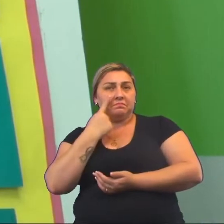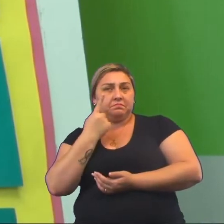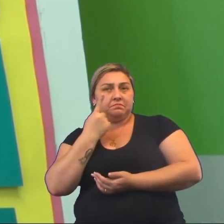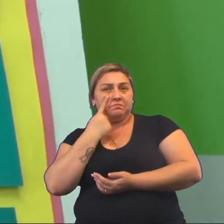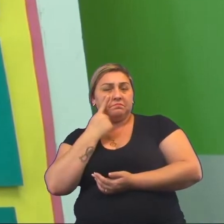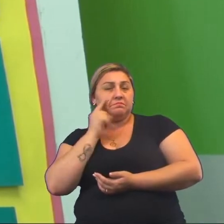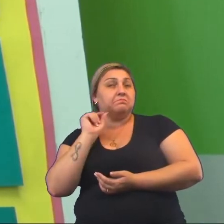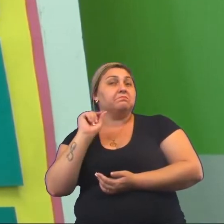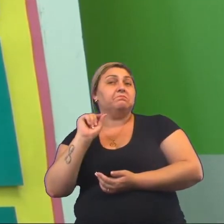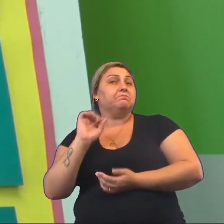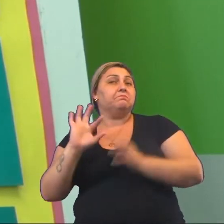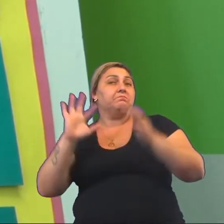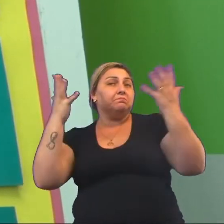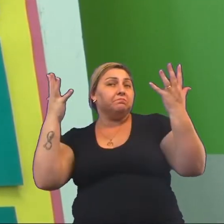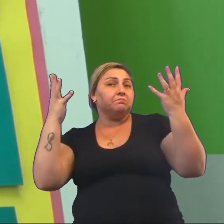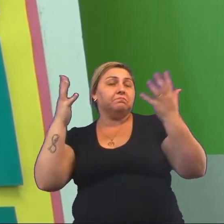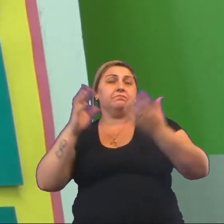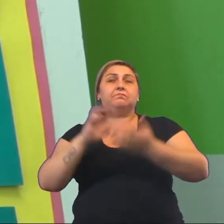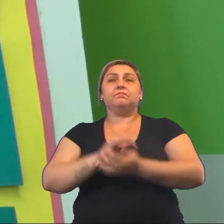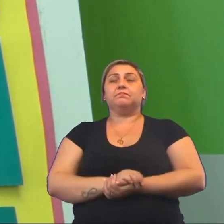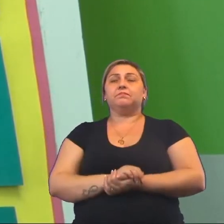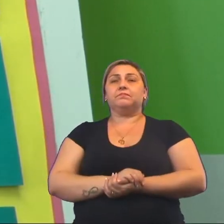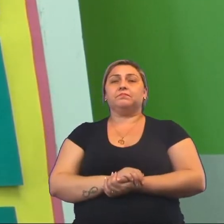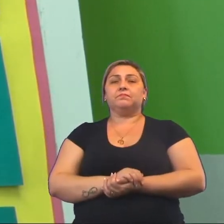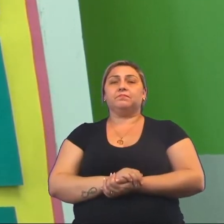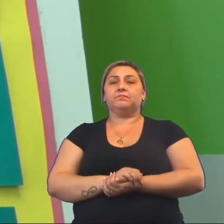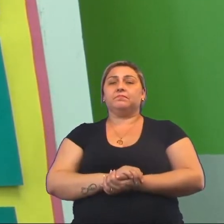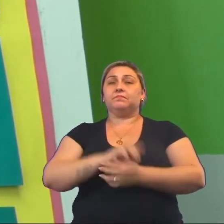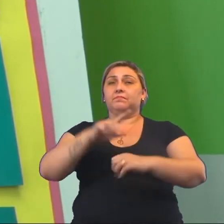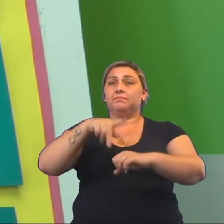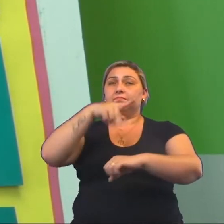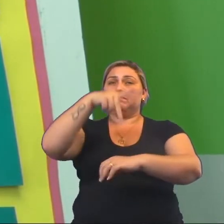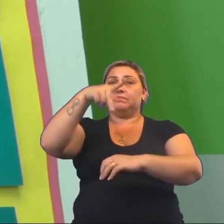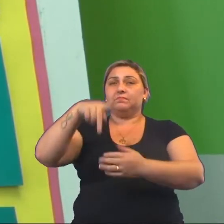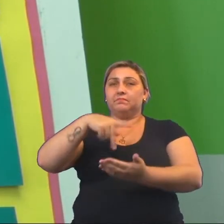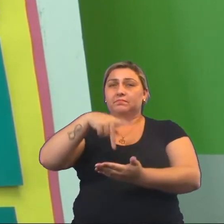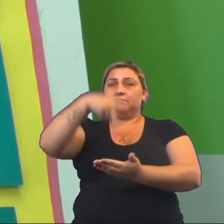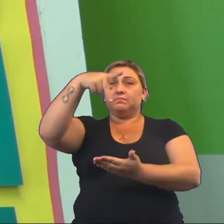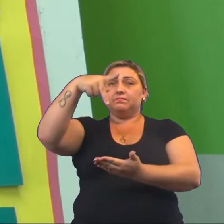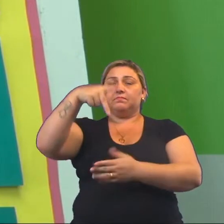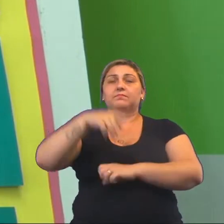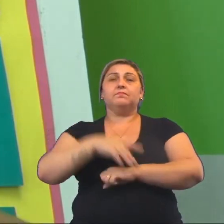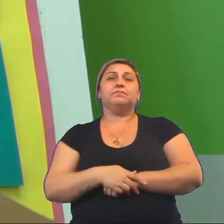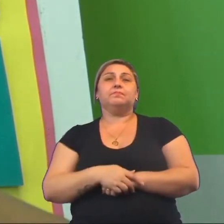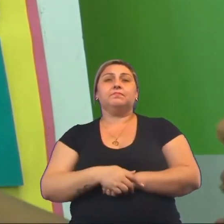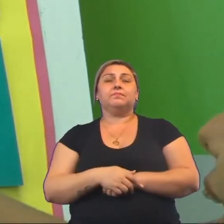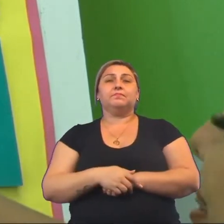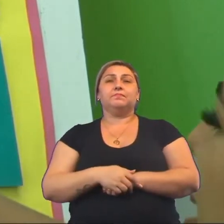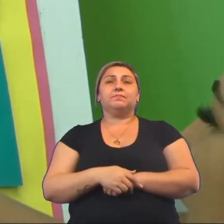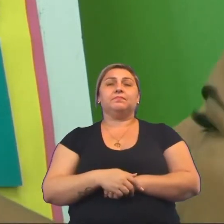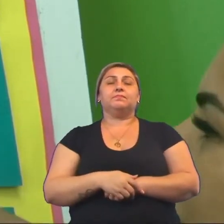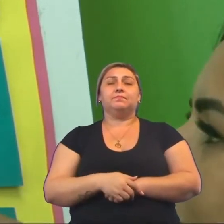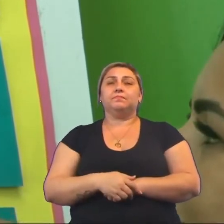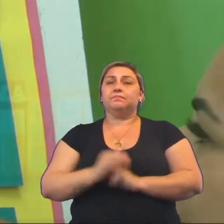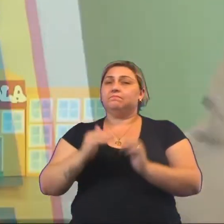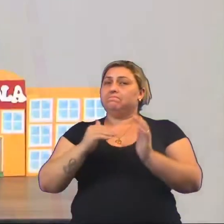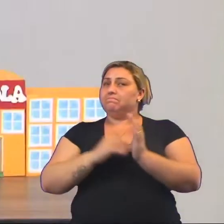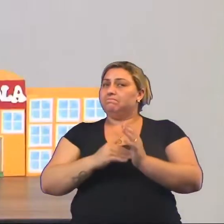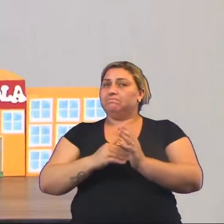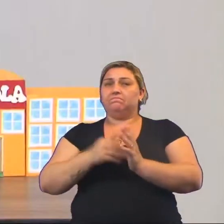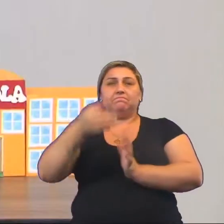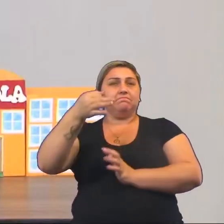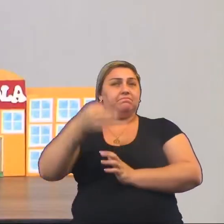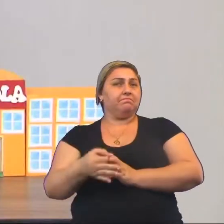Olha, que comemoração é esta? A Páscoa! Muito bem! Até agora nós